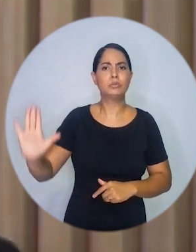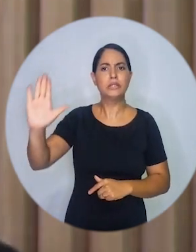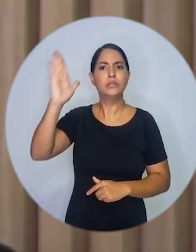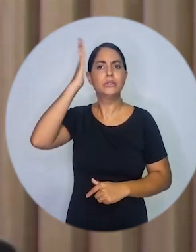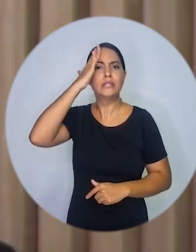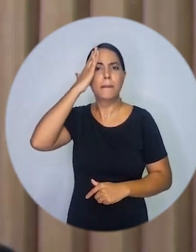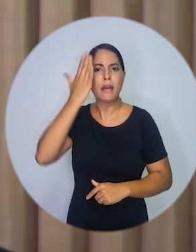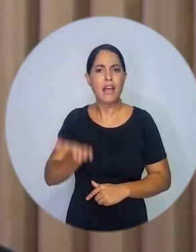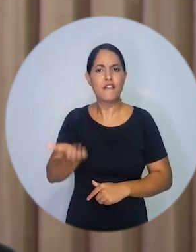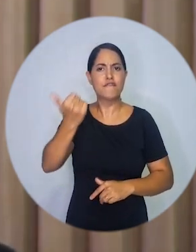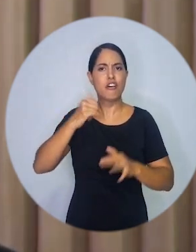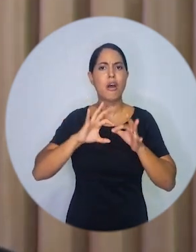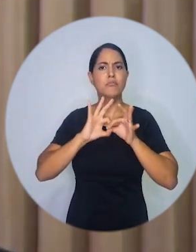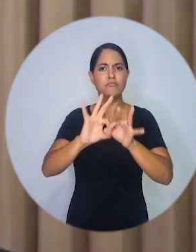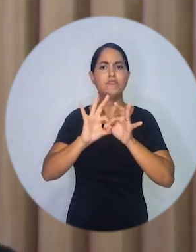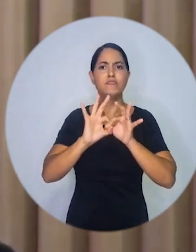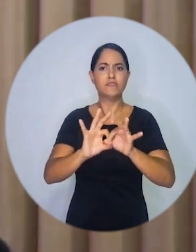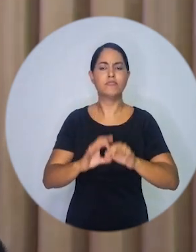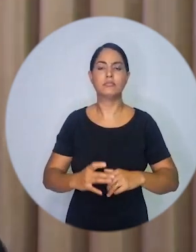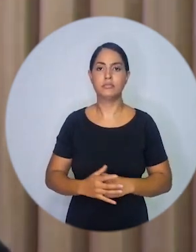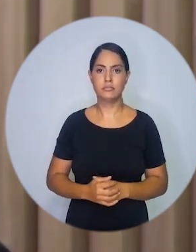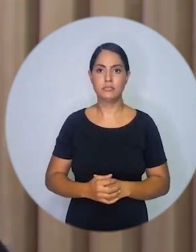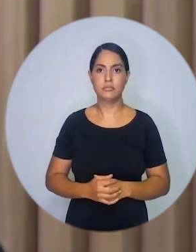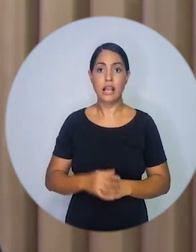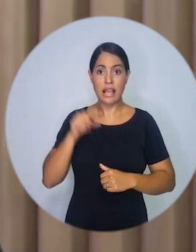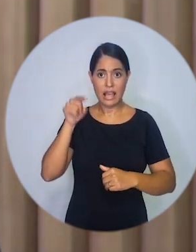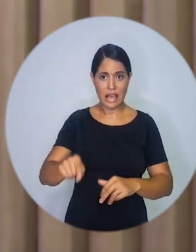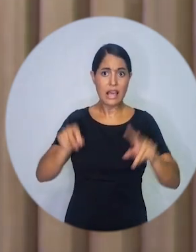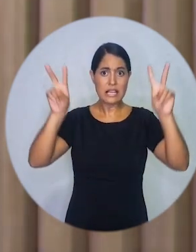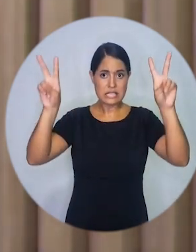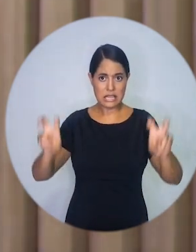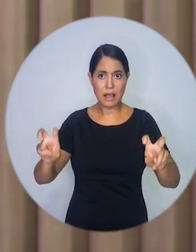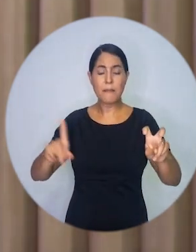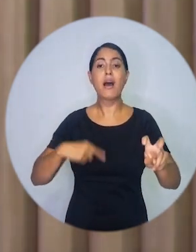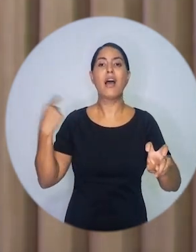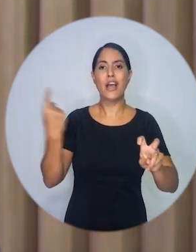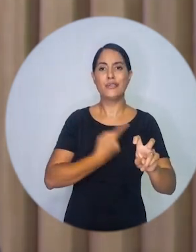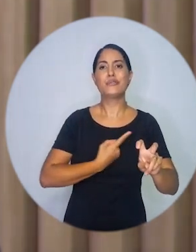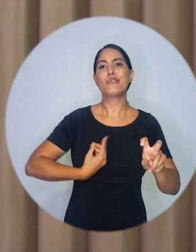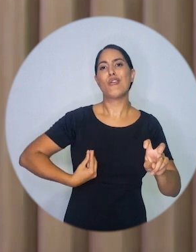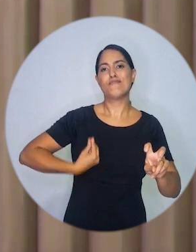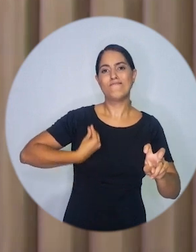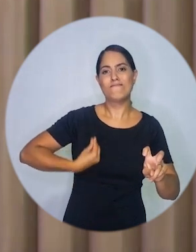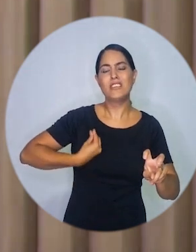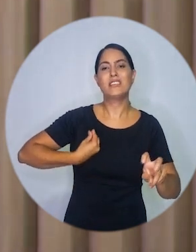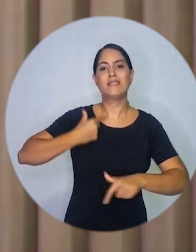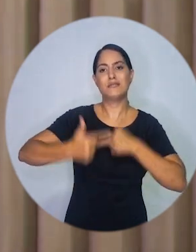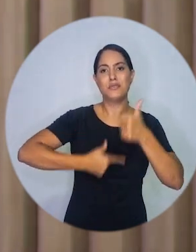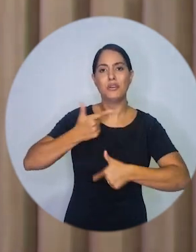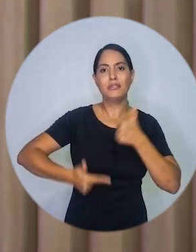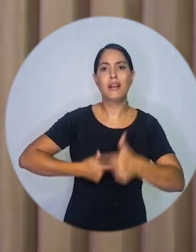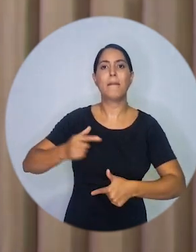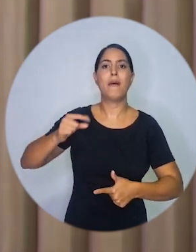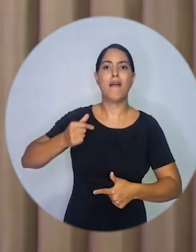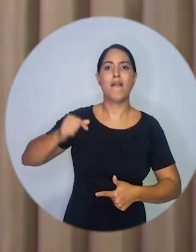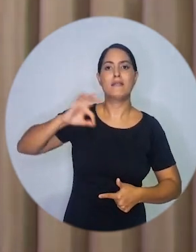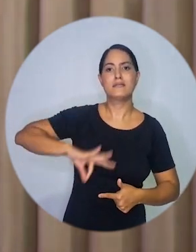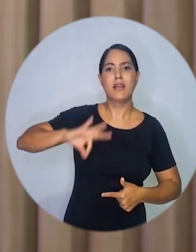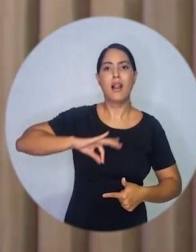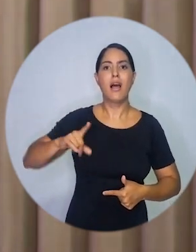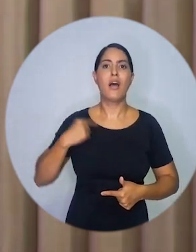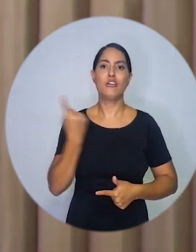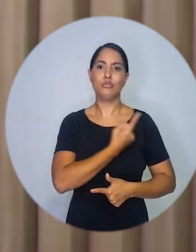todo o Brasil, unam-se a nós nessa causa. Unam-se a nós porque essa é a causa do nosso ganha-pão, da defesa dos